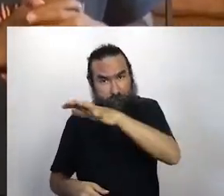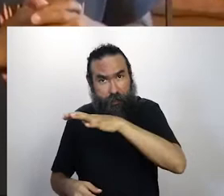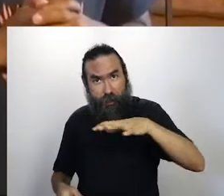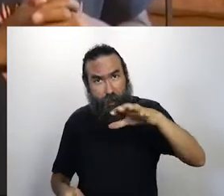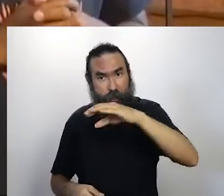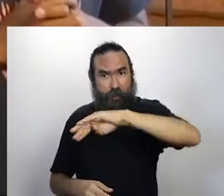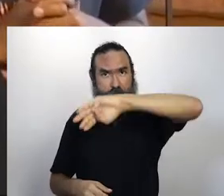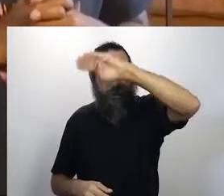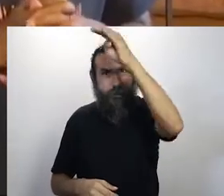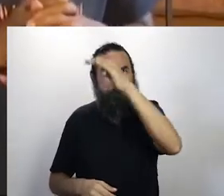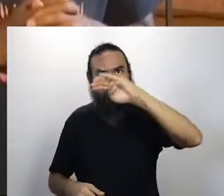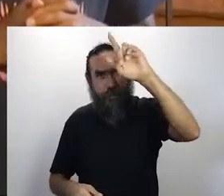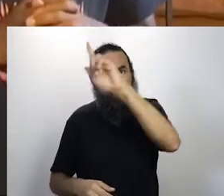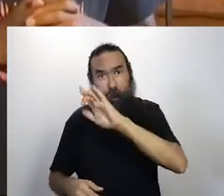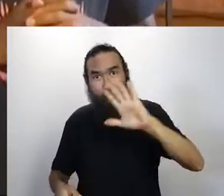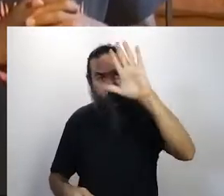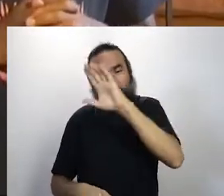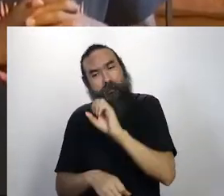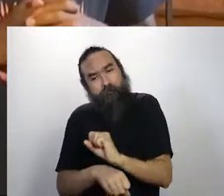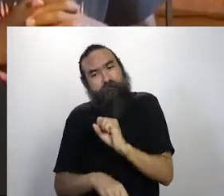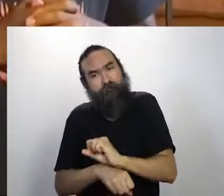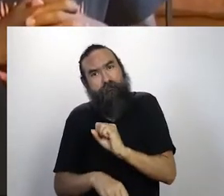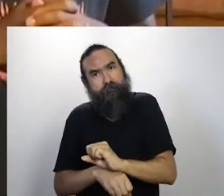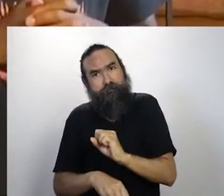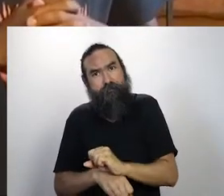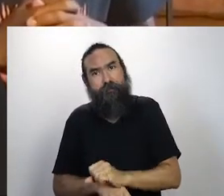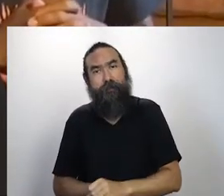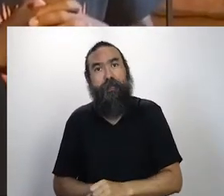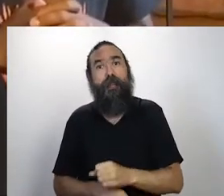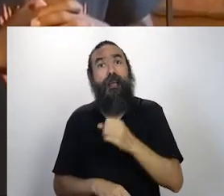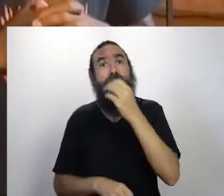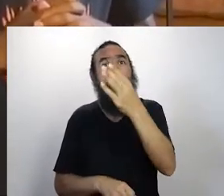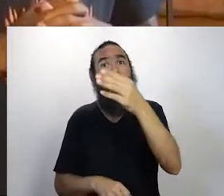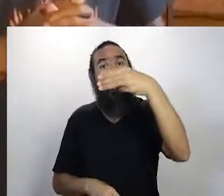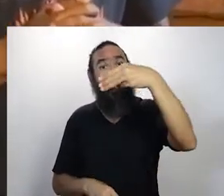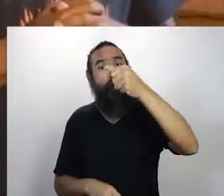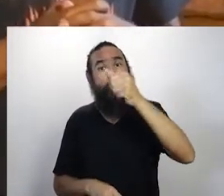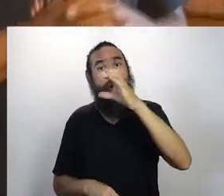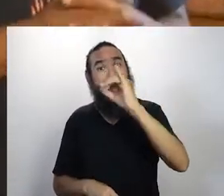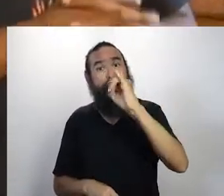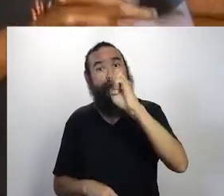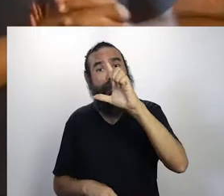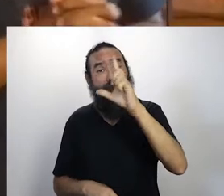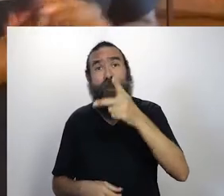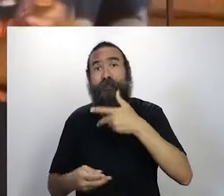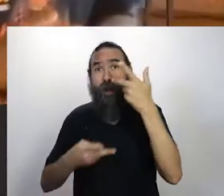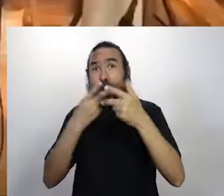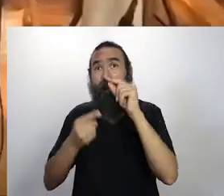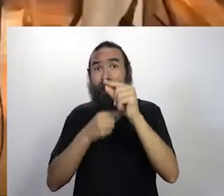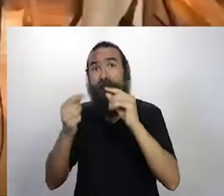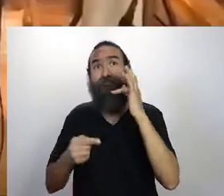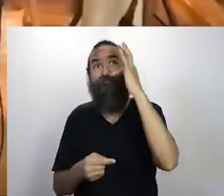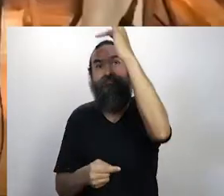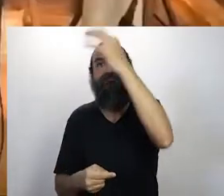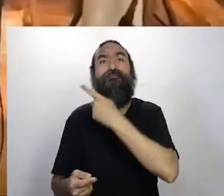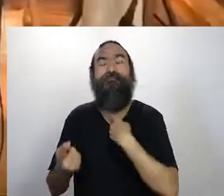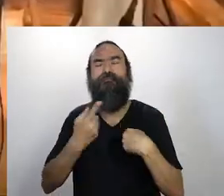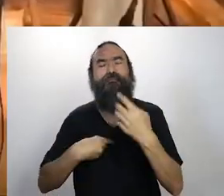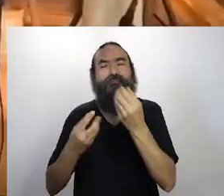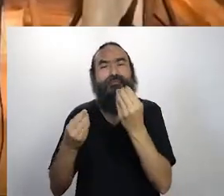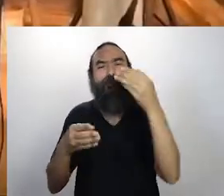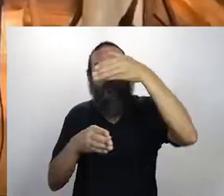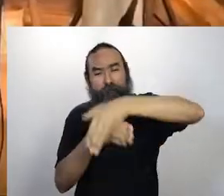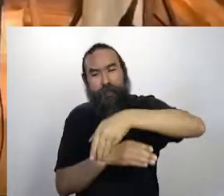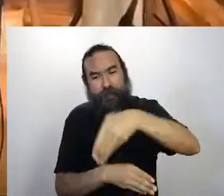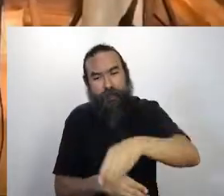mundo. Vi no chat que Marcial Salu falou que quando for possível vai vir para a Chapada. A gente quer ver muito o encontro da Araraúna